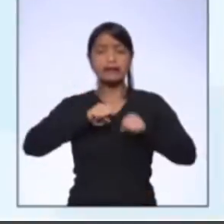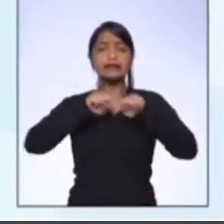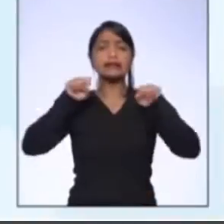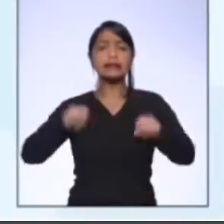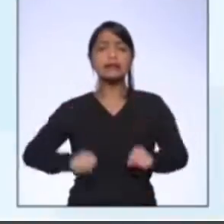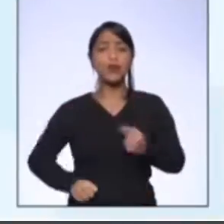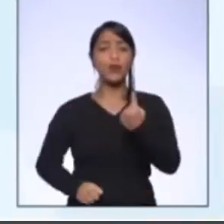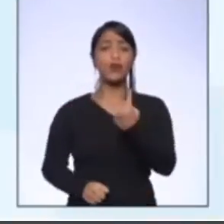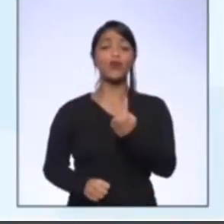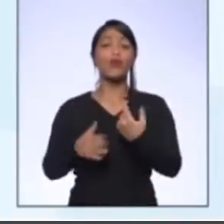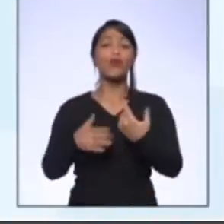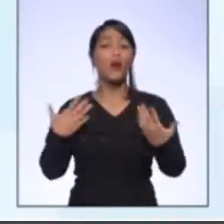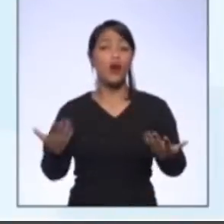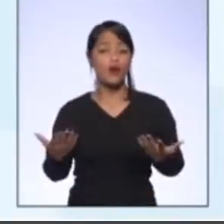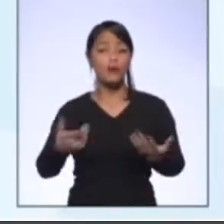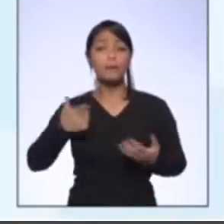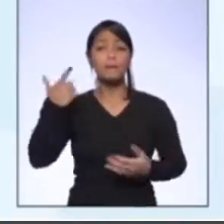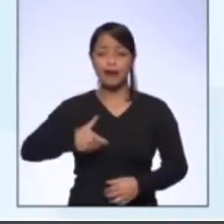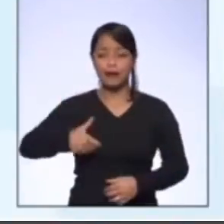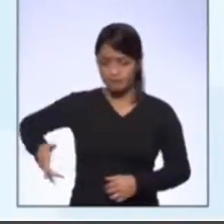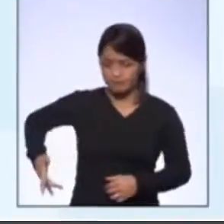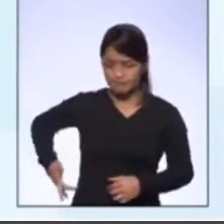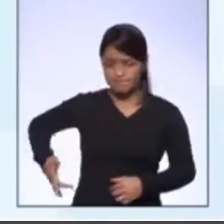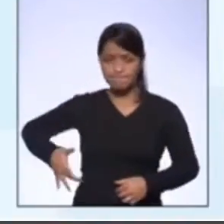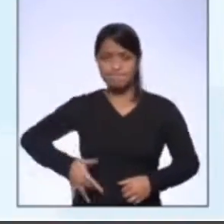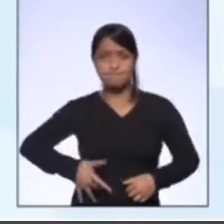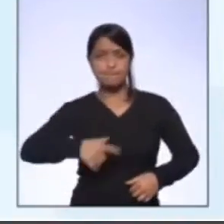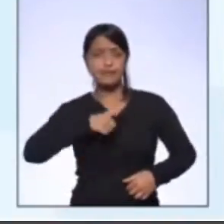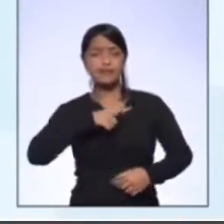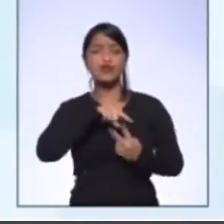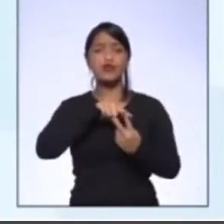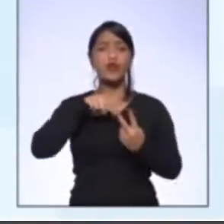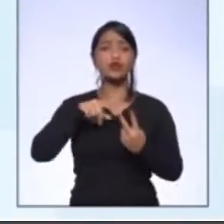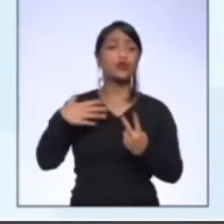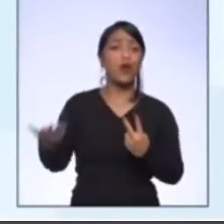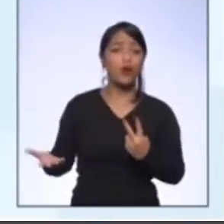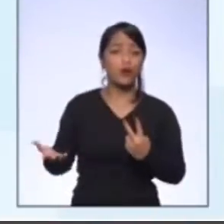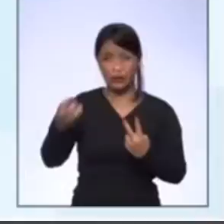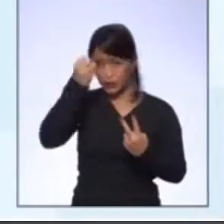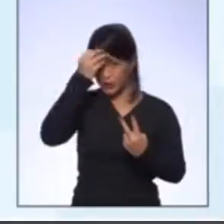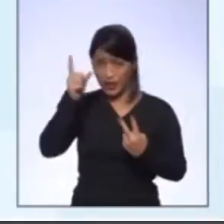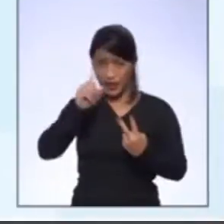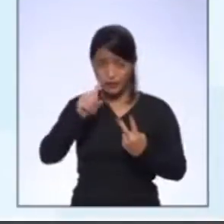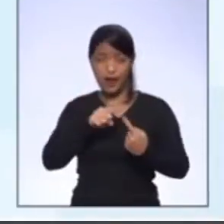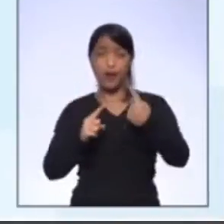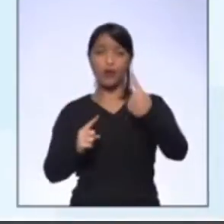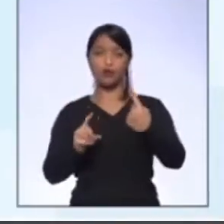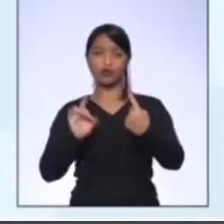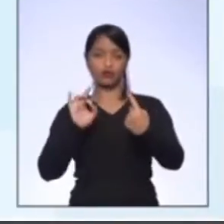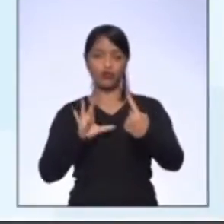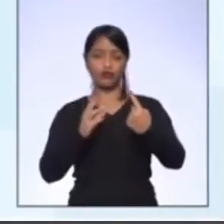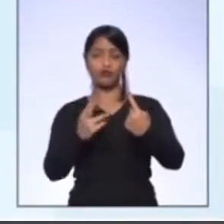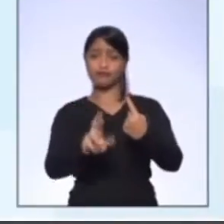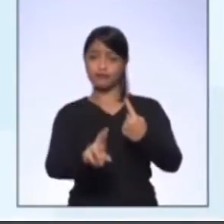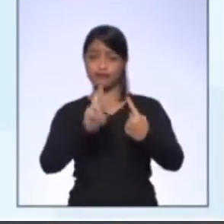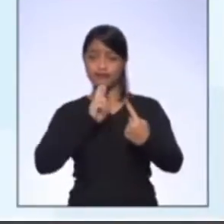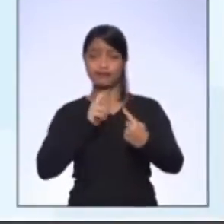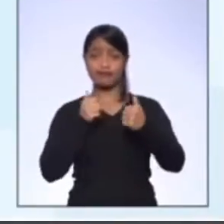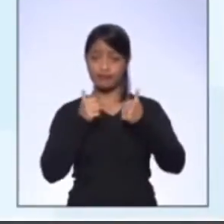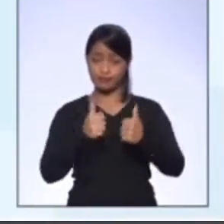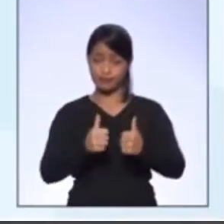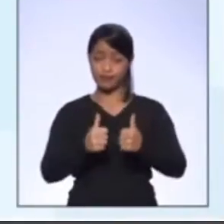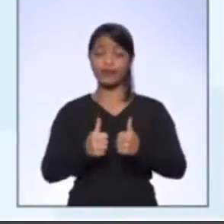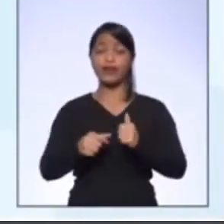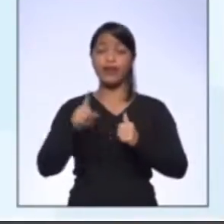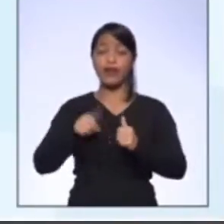se você conseguir citar dois órgãos não lembrar pelo menos um órgão tá bom então um sistema e um órgão ou dois órgãos